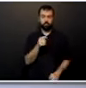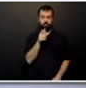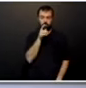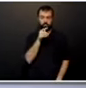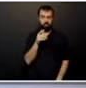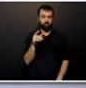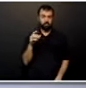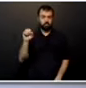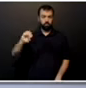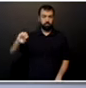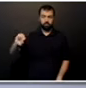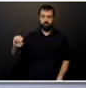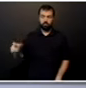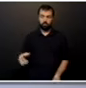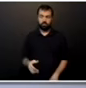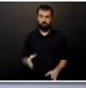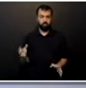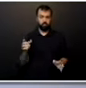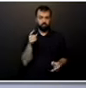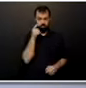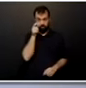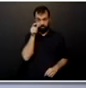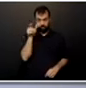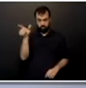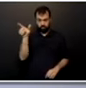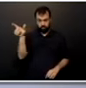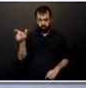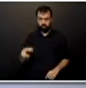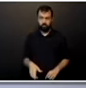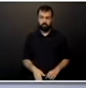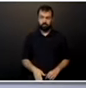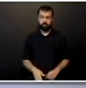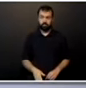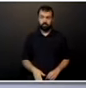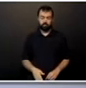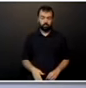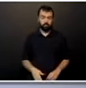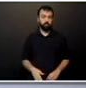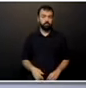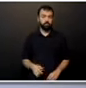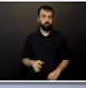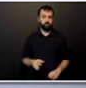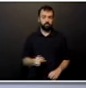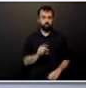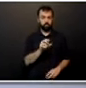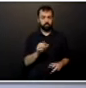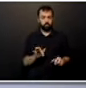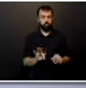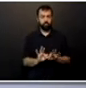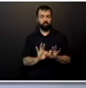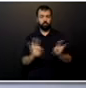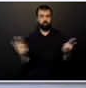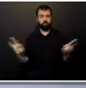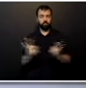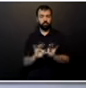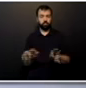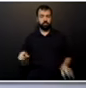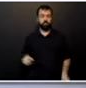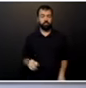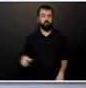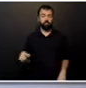sal iremos analisar agora três afirmações e verificar se elas são verdadeiras ou não